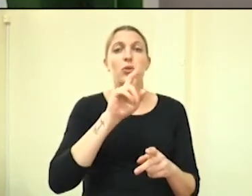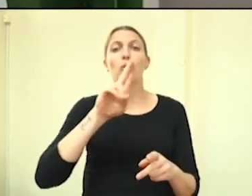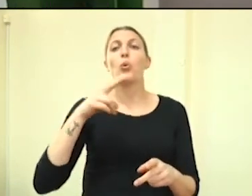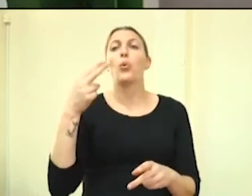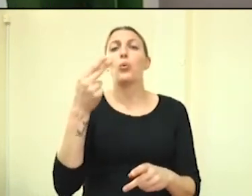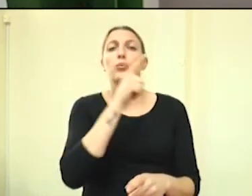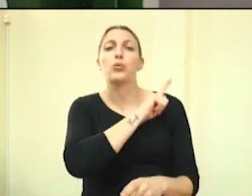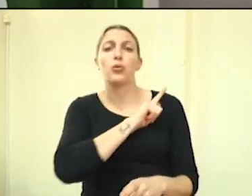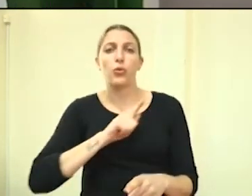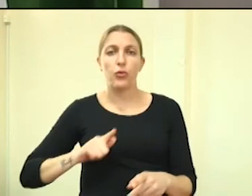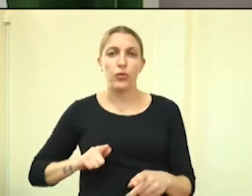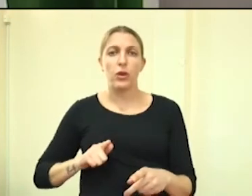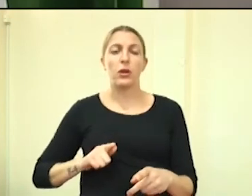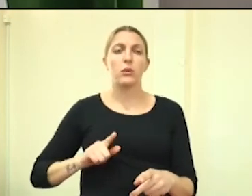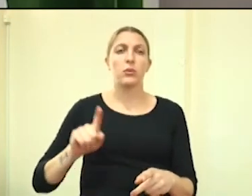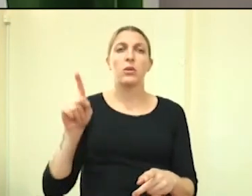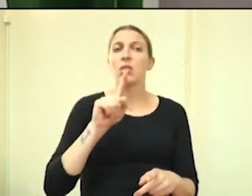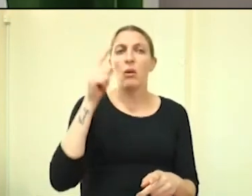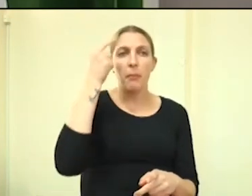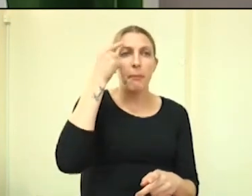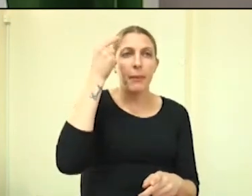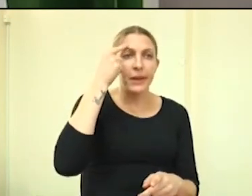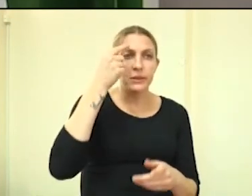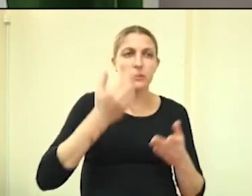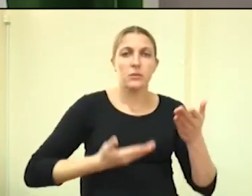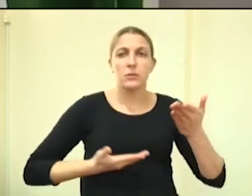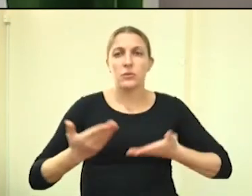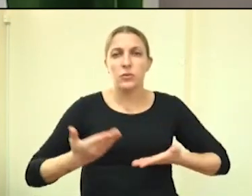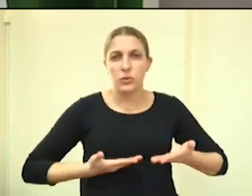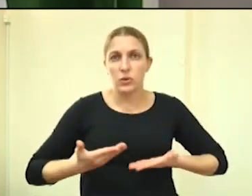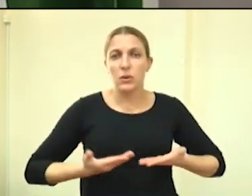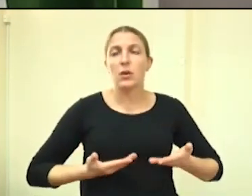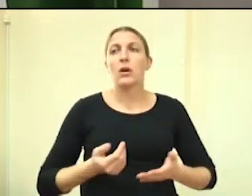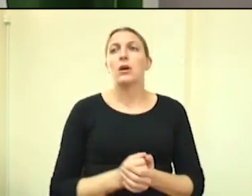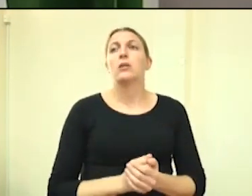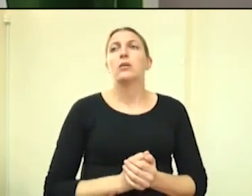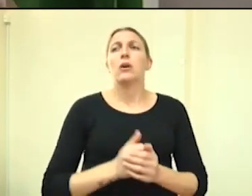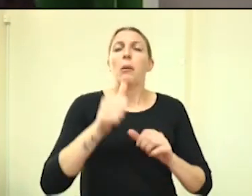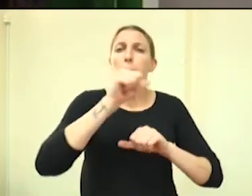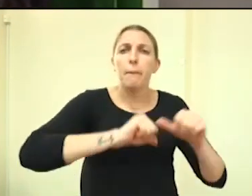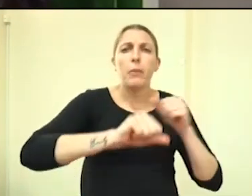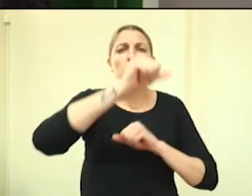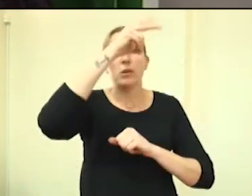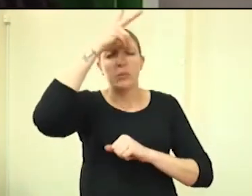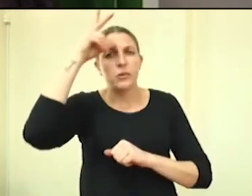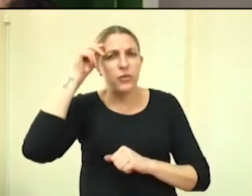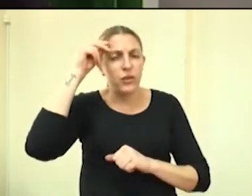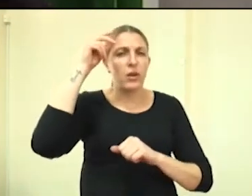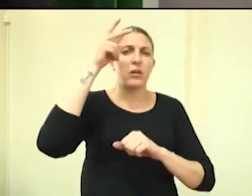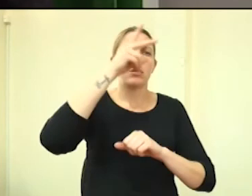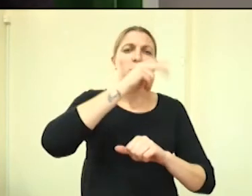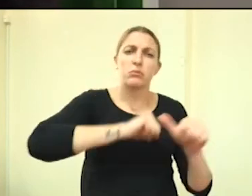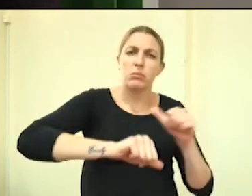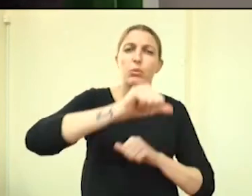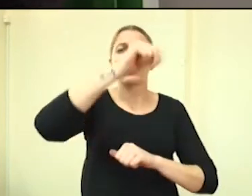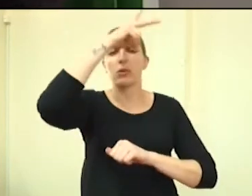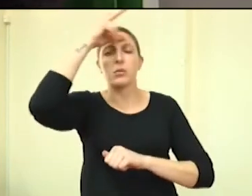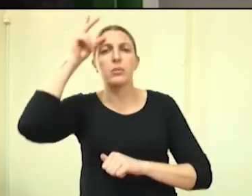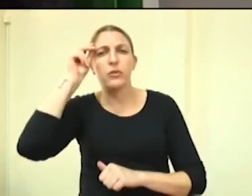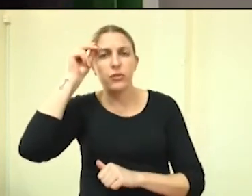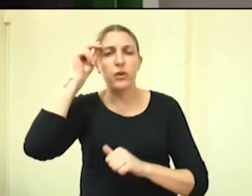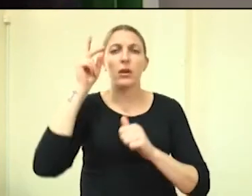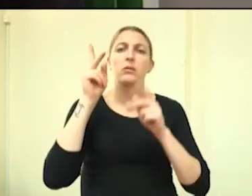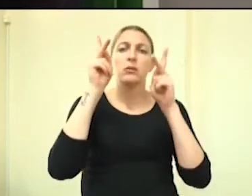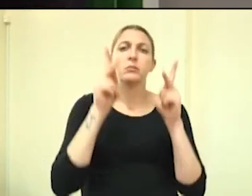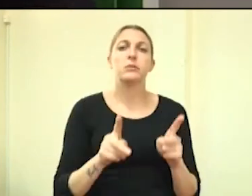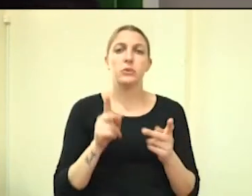são os funcionários de carreira, que são, sim, pessoas que mudam prefeito, sai prefeito, entra prefeito, e eles estão aqui, pessoas concursadas de carreira que